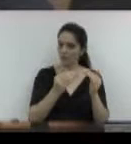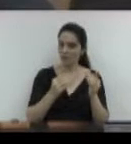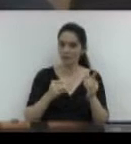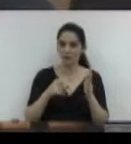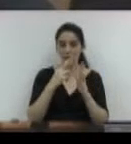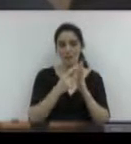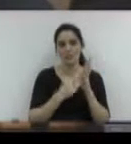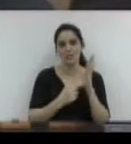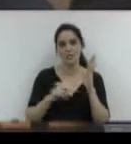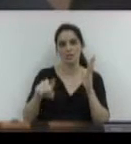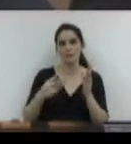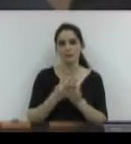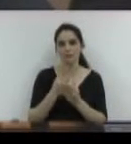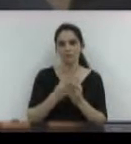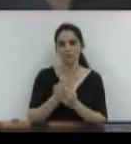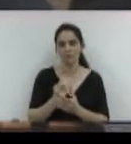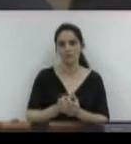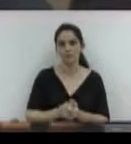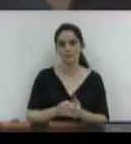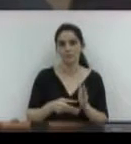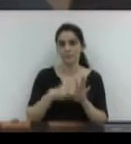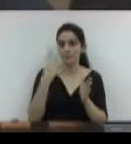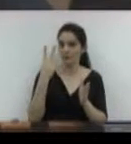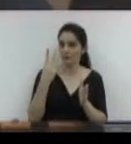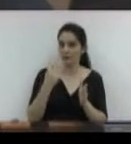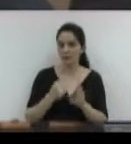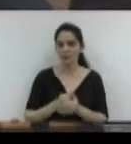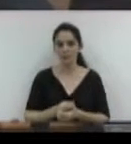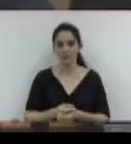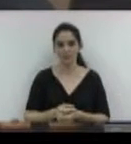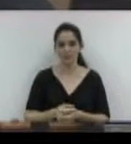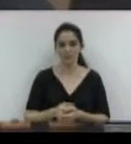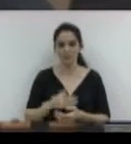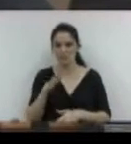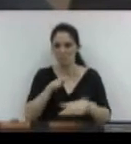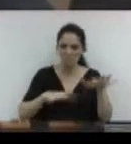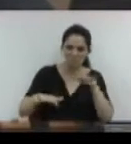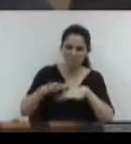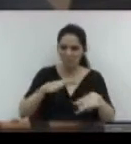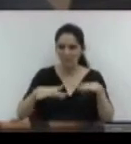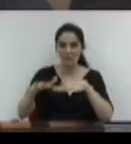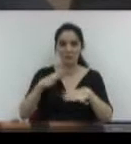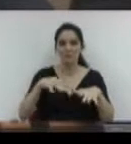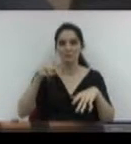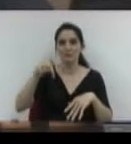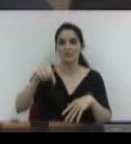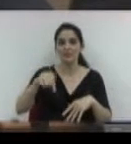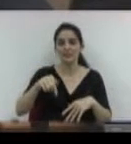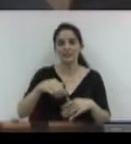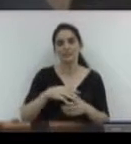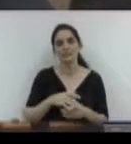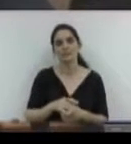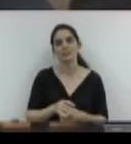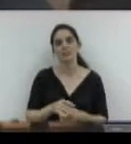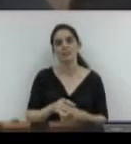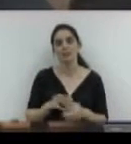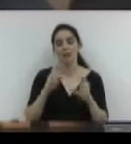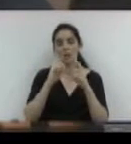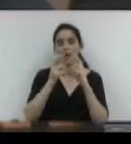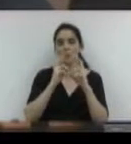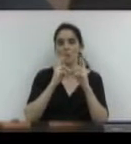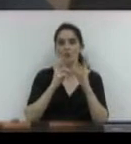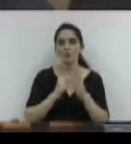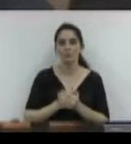Terceiro, perturbar a ordem das sessões ou das reuniões de comissão. Parágrafo 2º. A